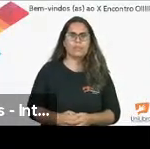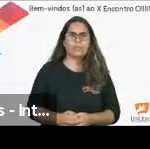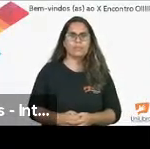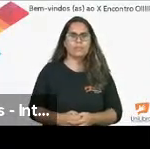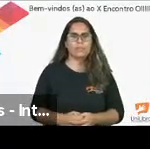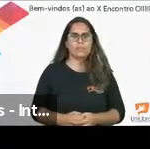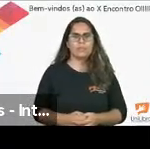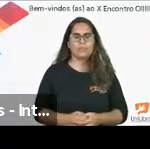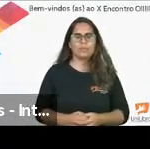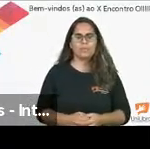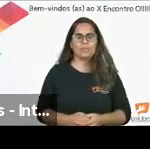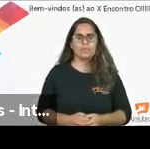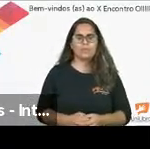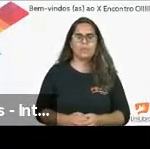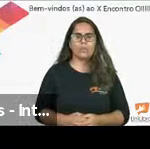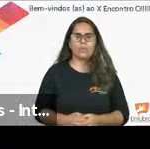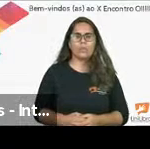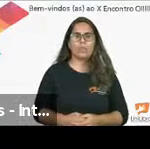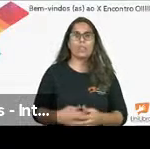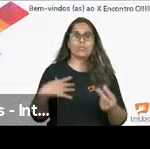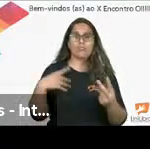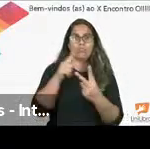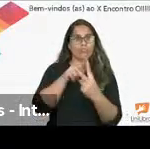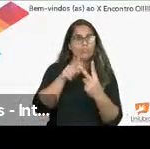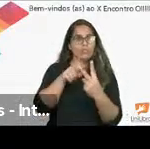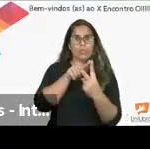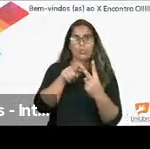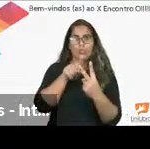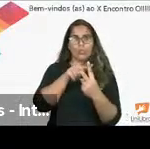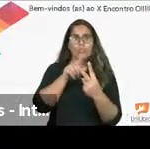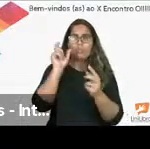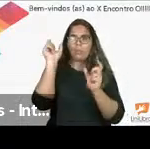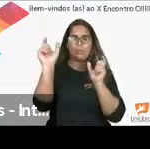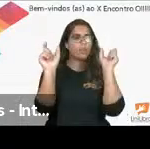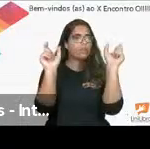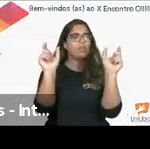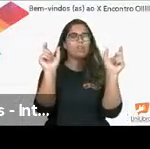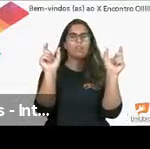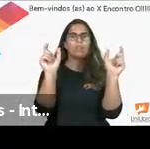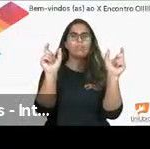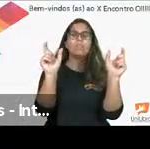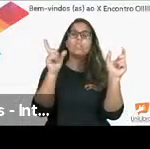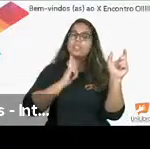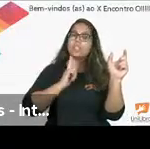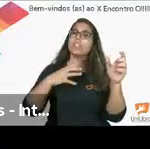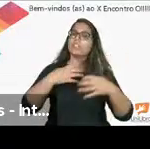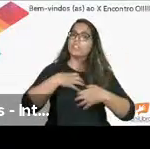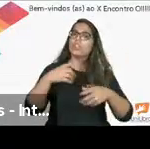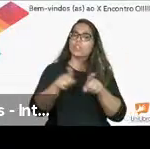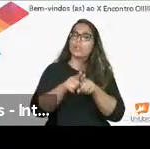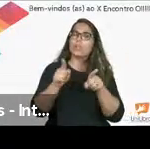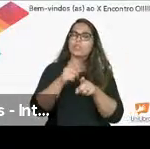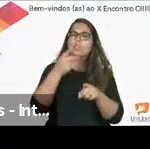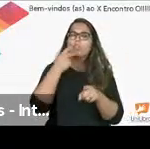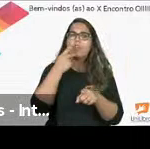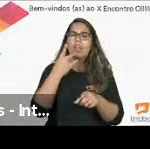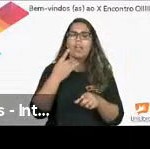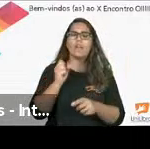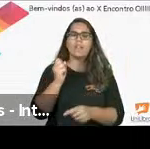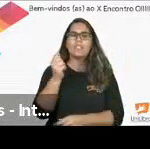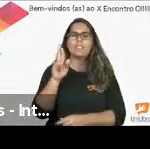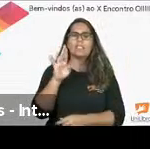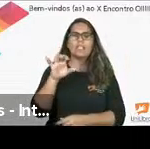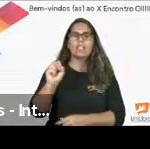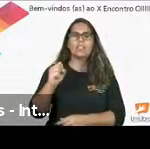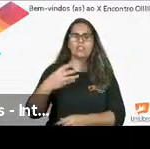Assim como esses dois domínios da existência das palavras, há duas grandes maneiras de abordar os seres vivos.